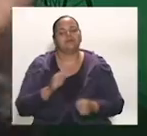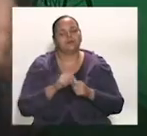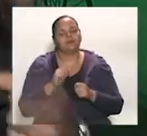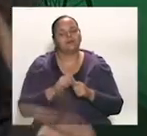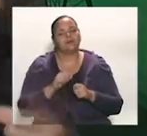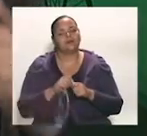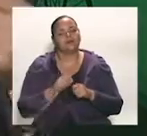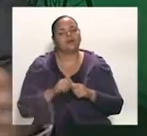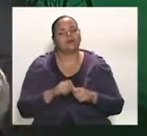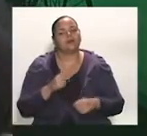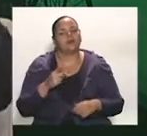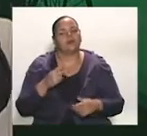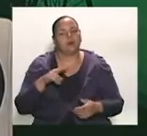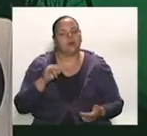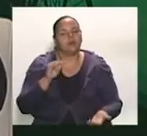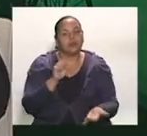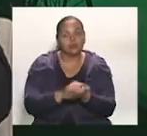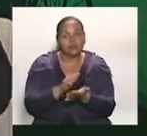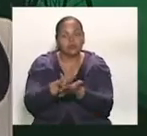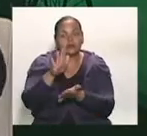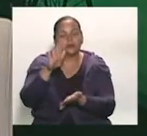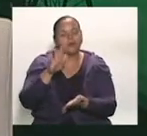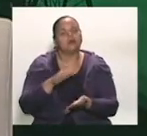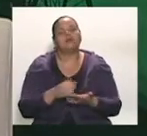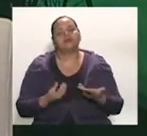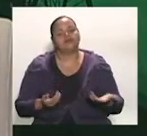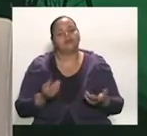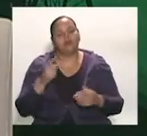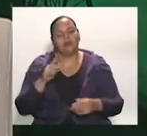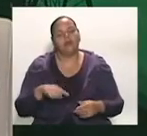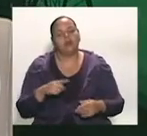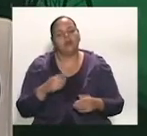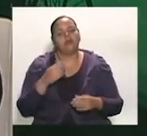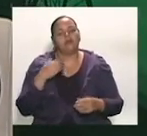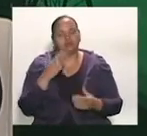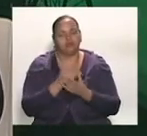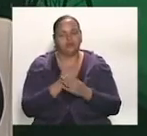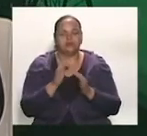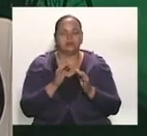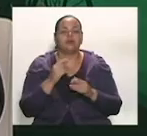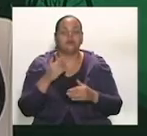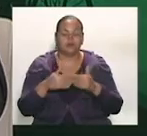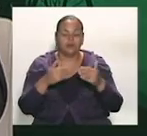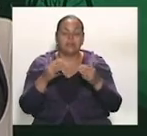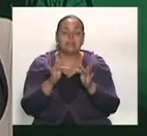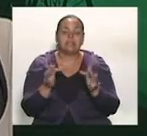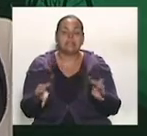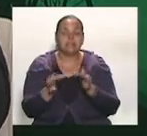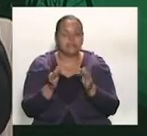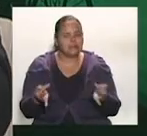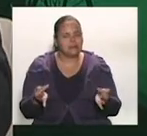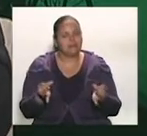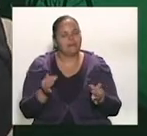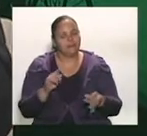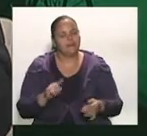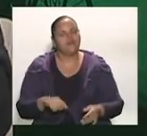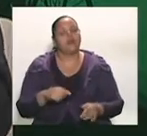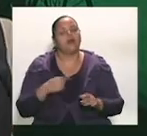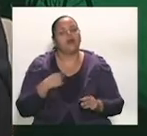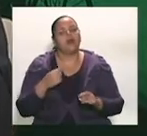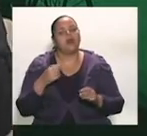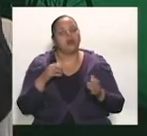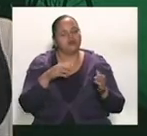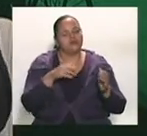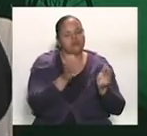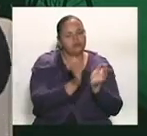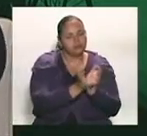então, obrigar a federação a tomar uma ação de obrigação de fazer, né? Sob pena de multa? Era um processo tão mais